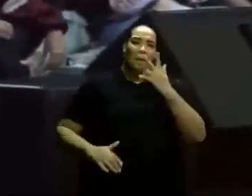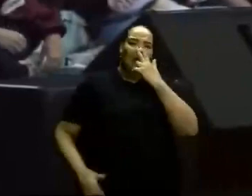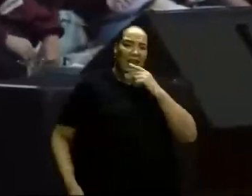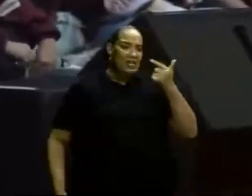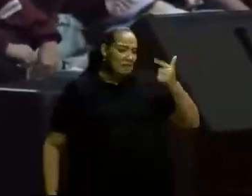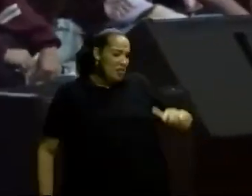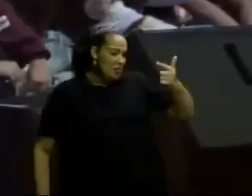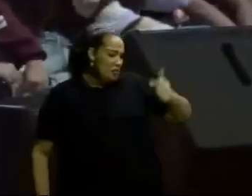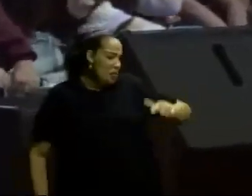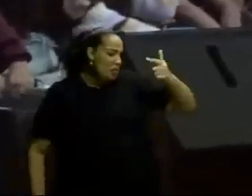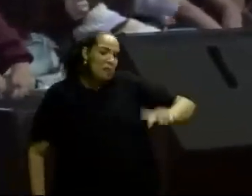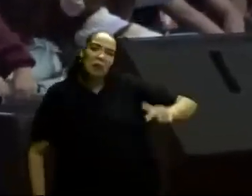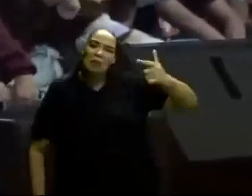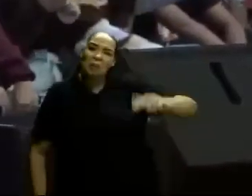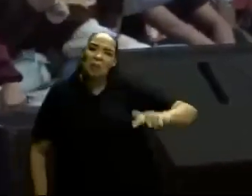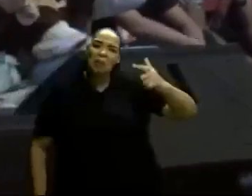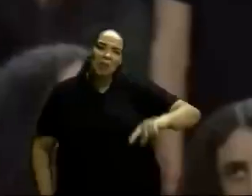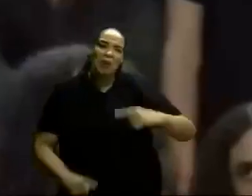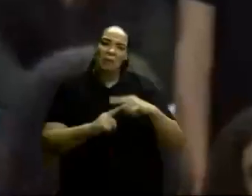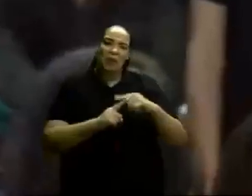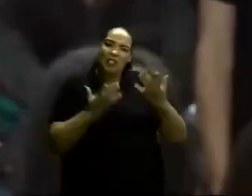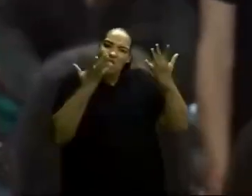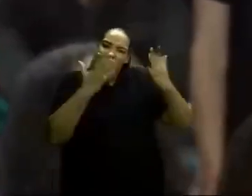repetir processo, porque você não quer